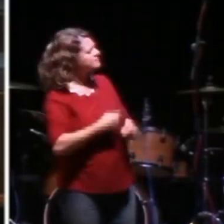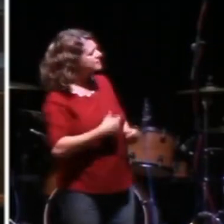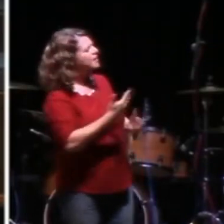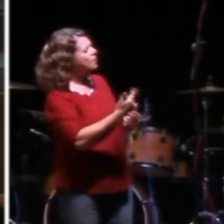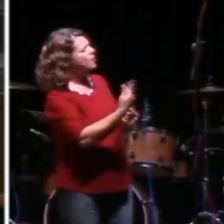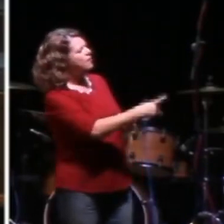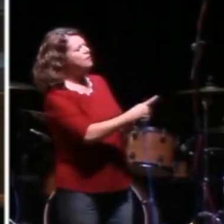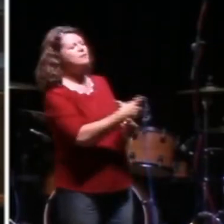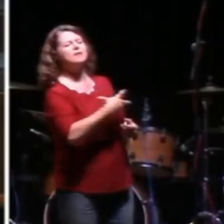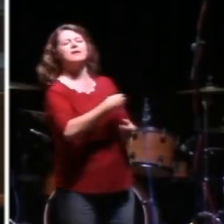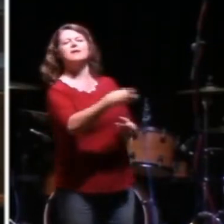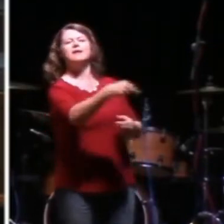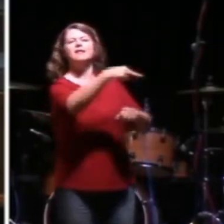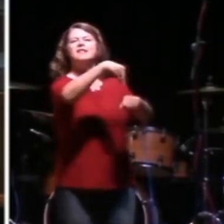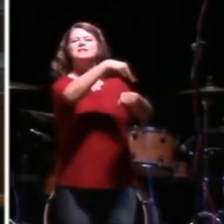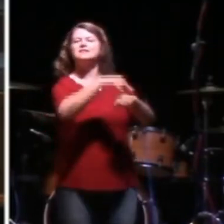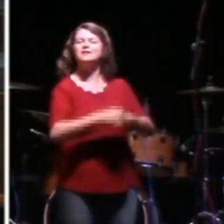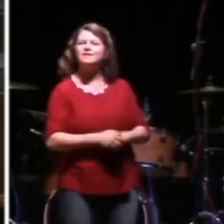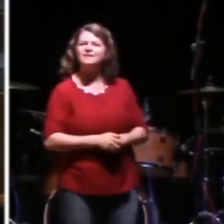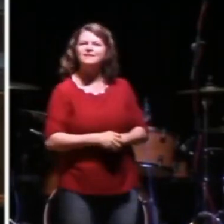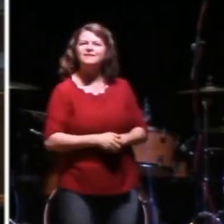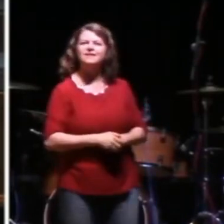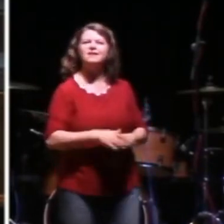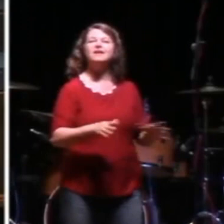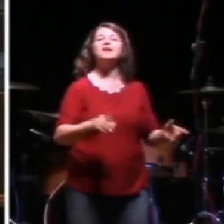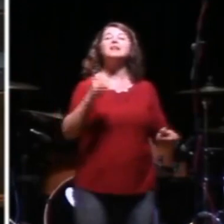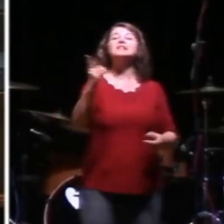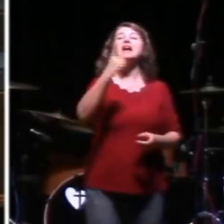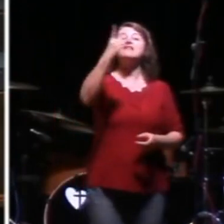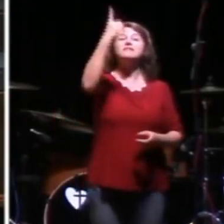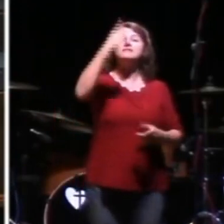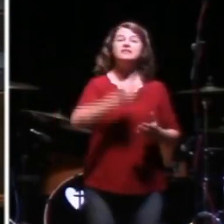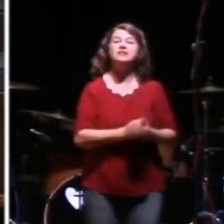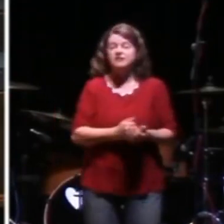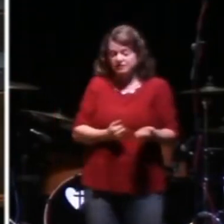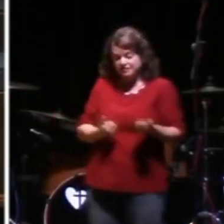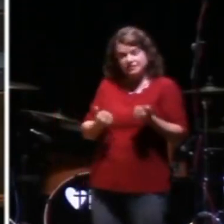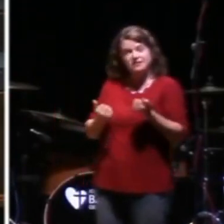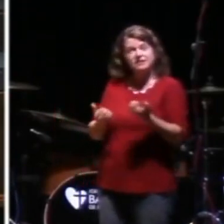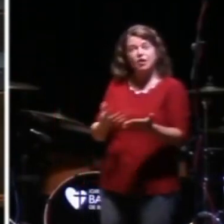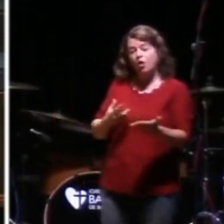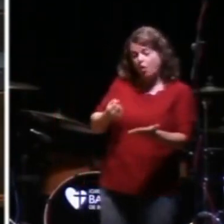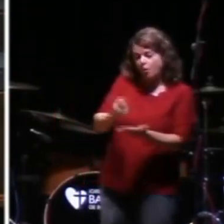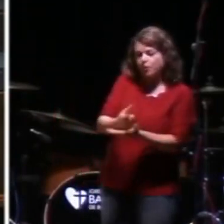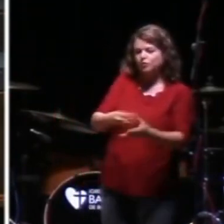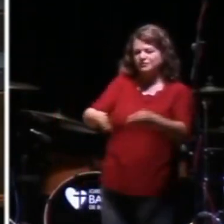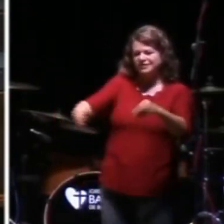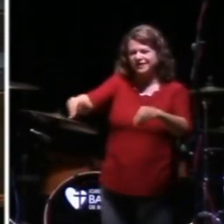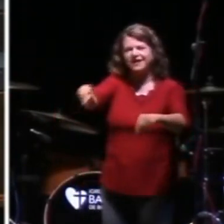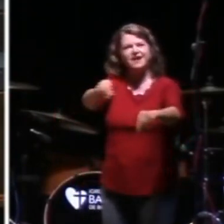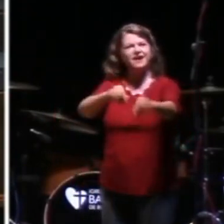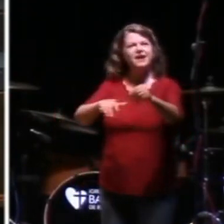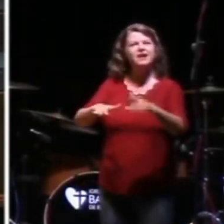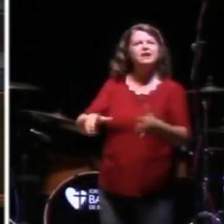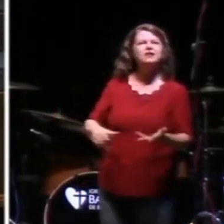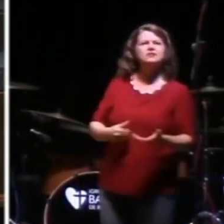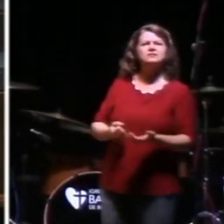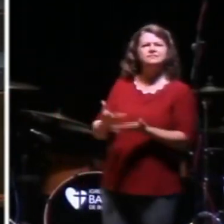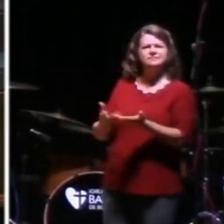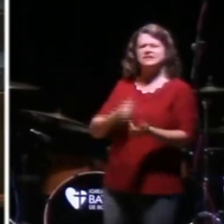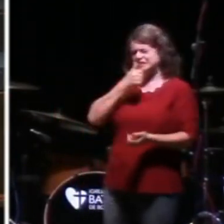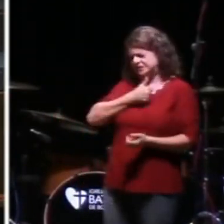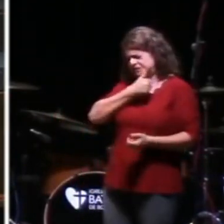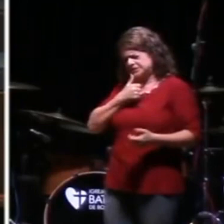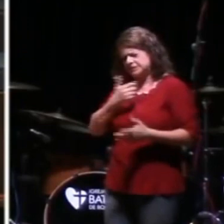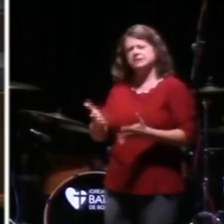leva uma oferta a ilha do araújo ele diz não oferecerei sacrifício do que me custe nada ele dizem que tão longe do seu